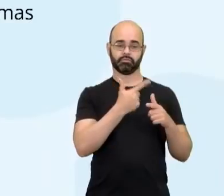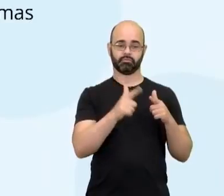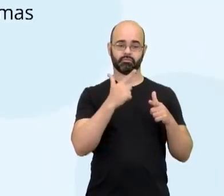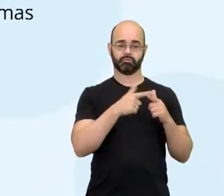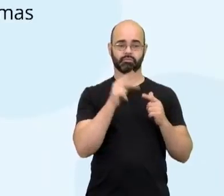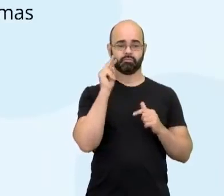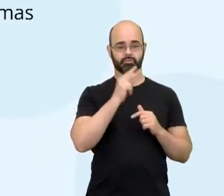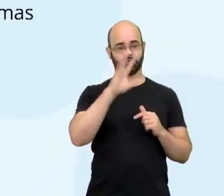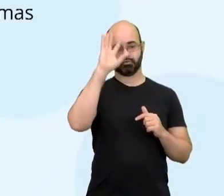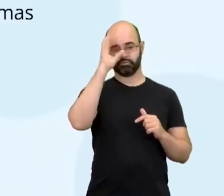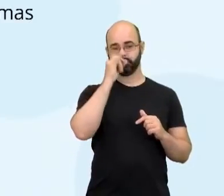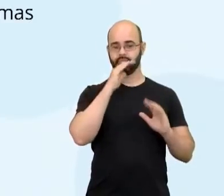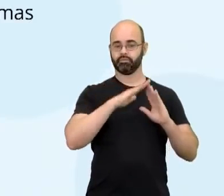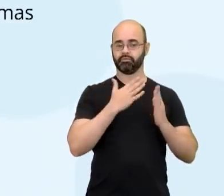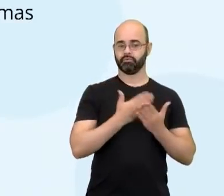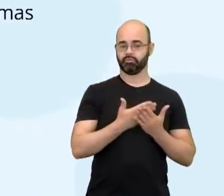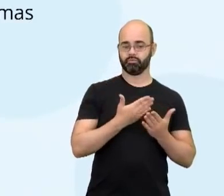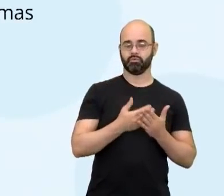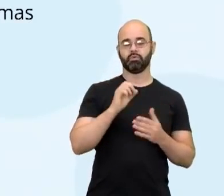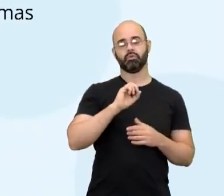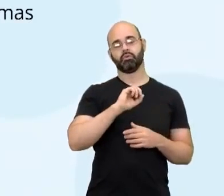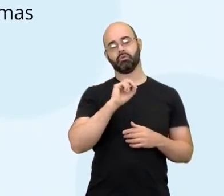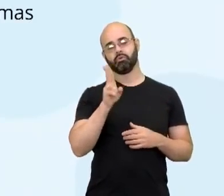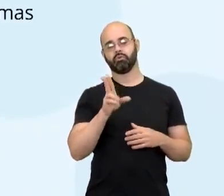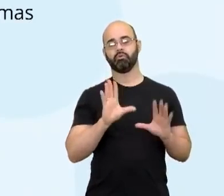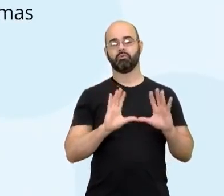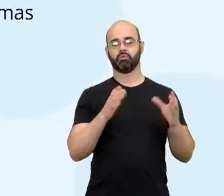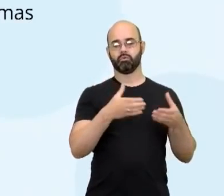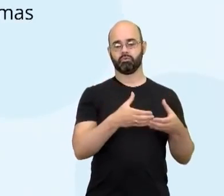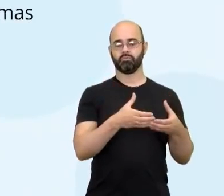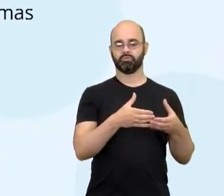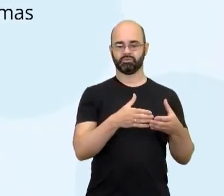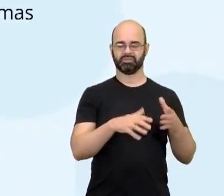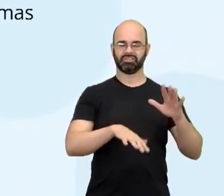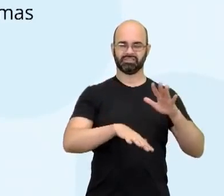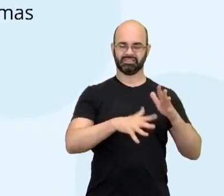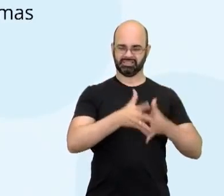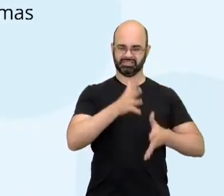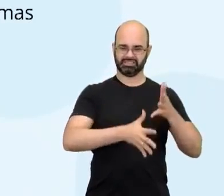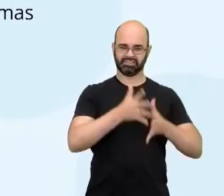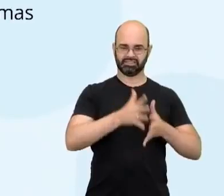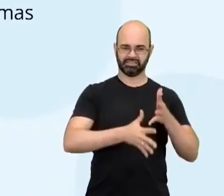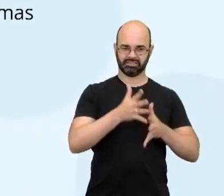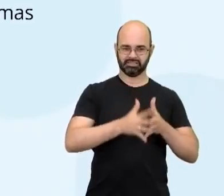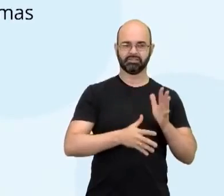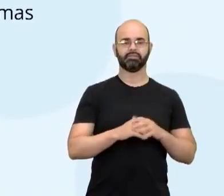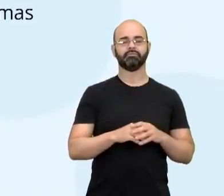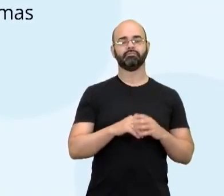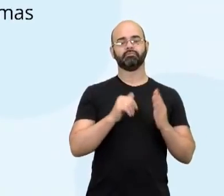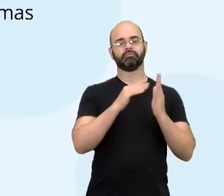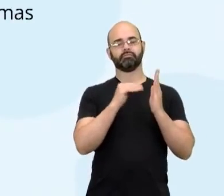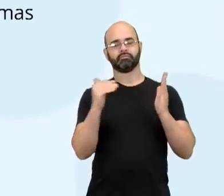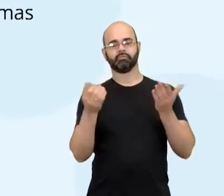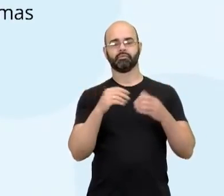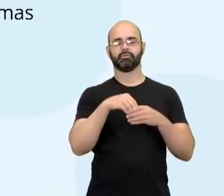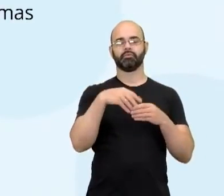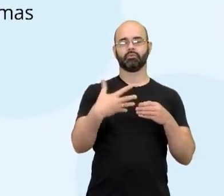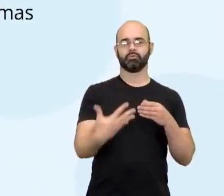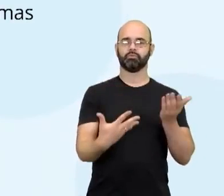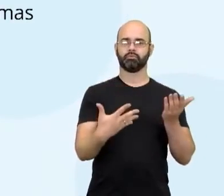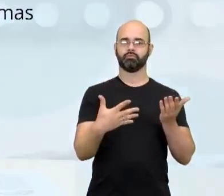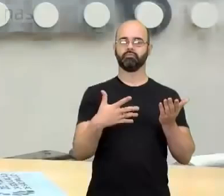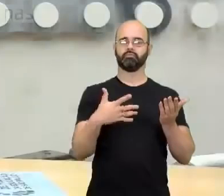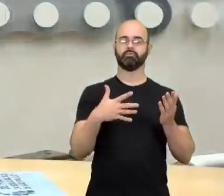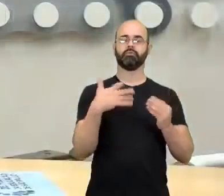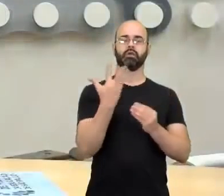que afetam a vida escolar ou a comunidade e verificar a estética, o conteúdo no contexto da